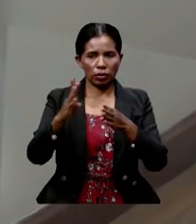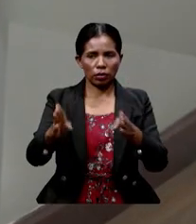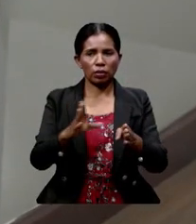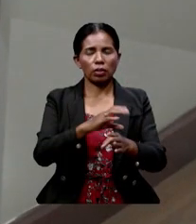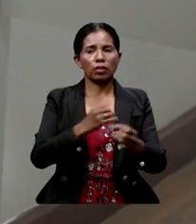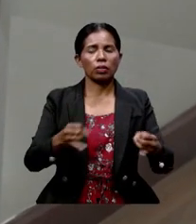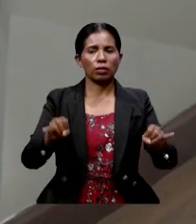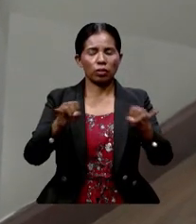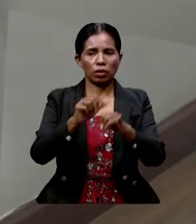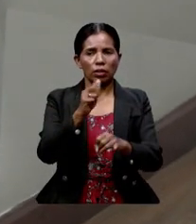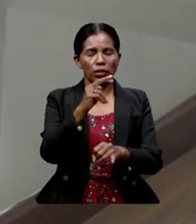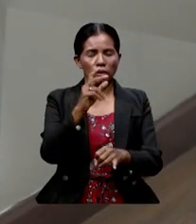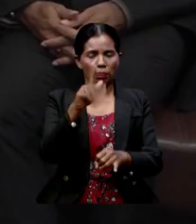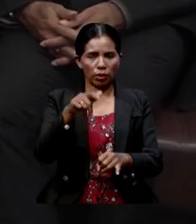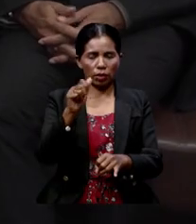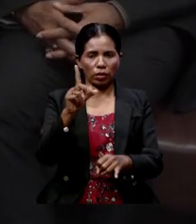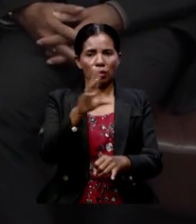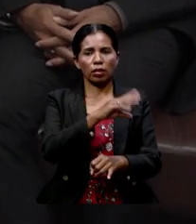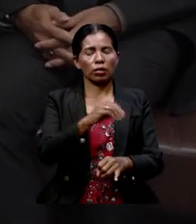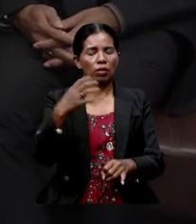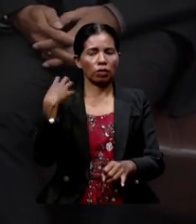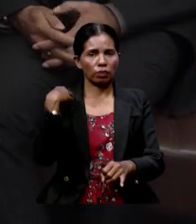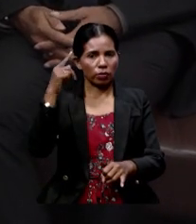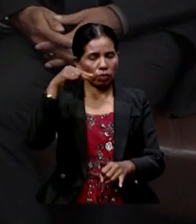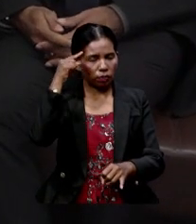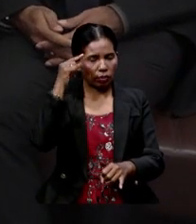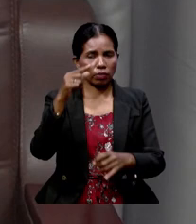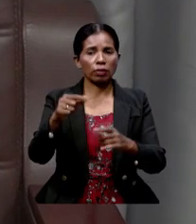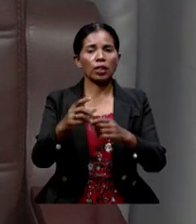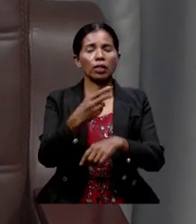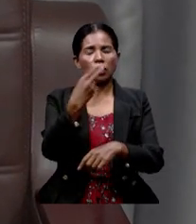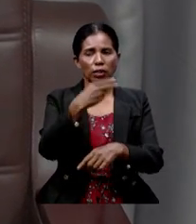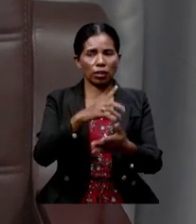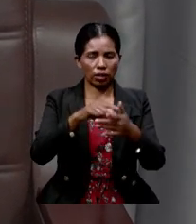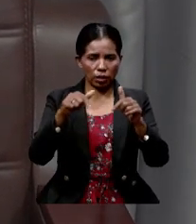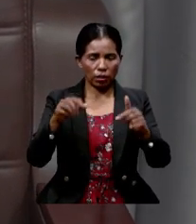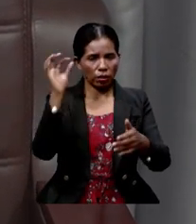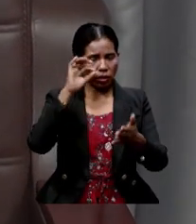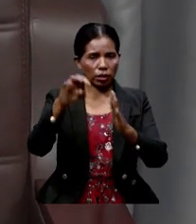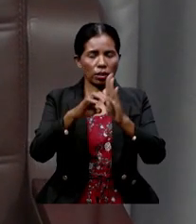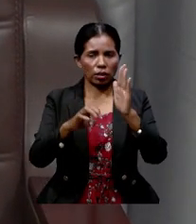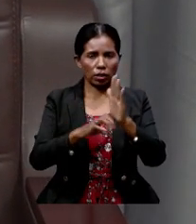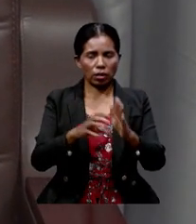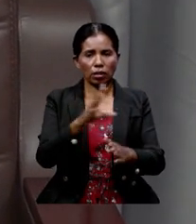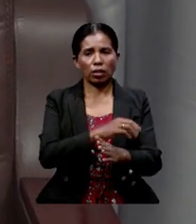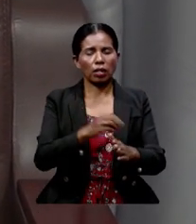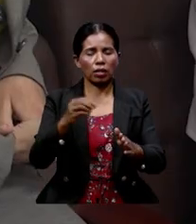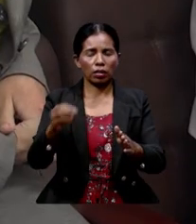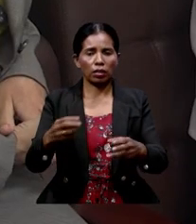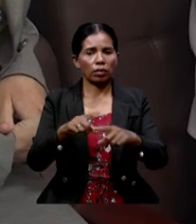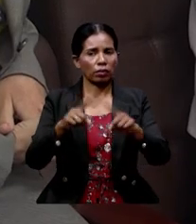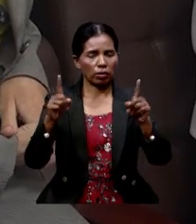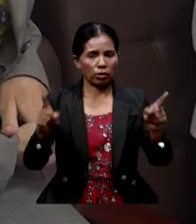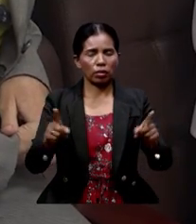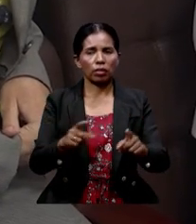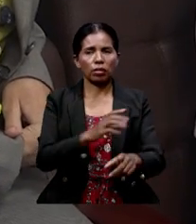Camões, Ana Paula Fernandes, e a Palácio Governo Quintané. Secretário de Estado atenta a informação da terceira fase, né? Diferente da